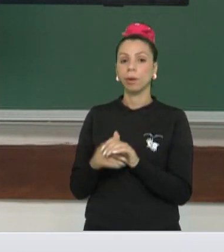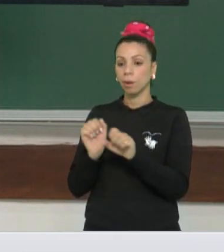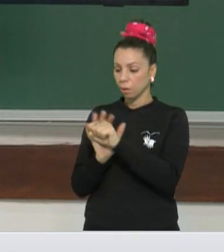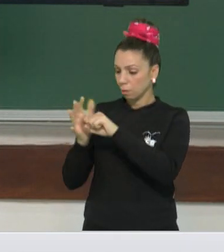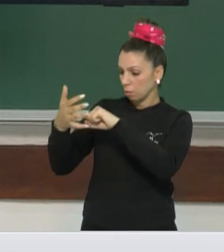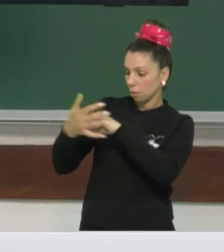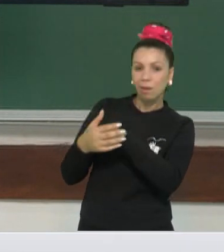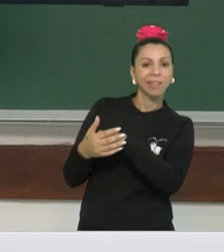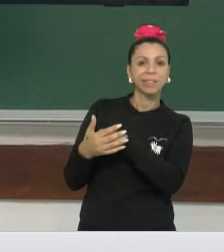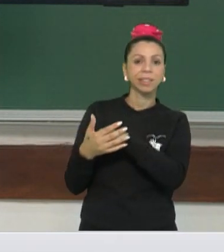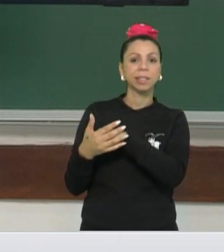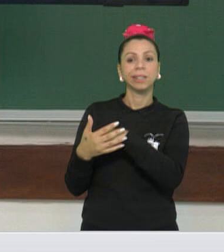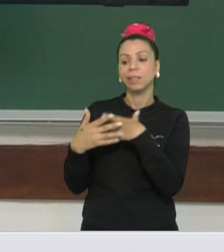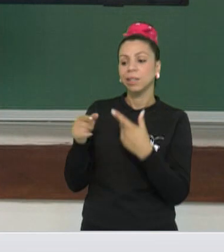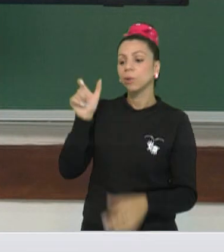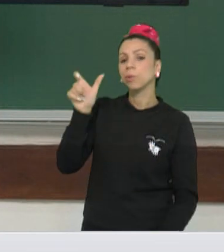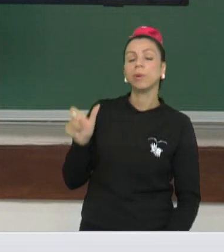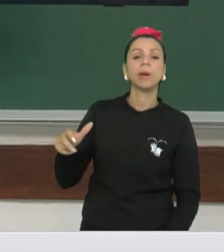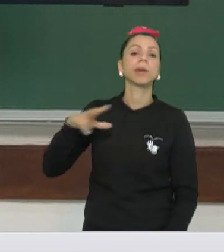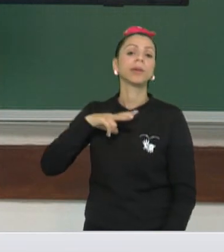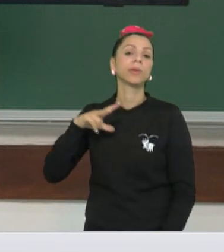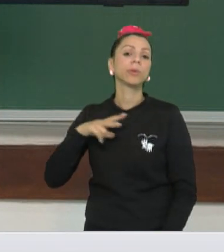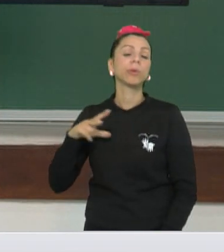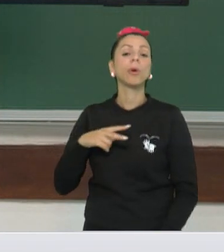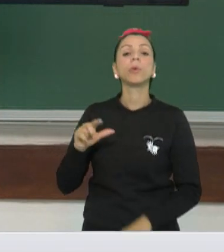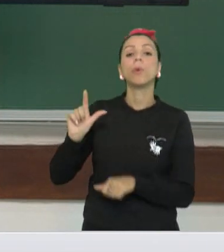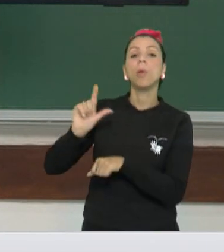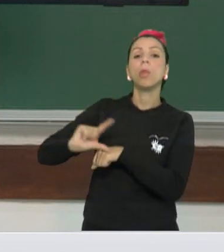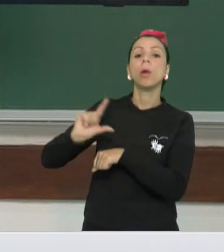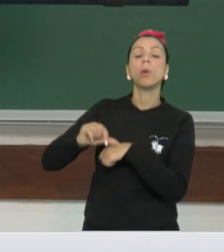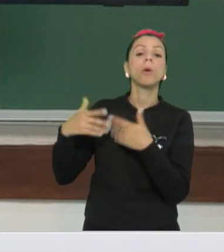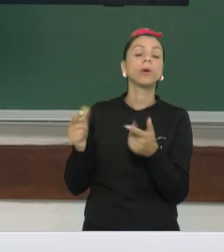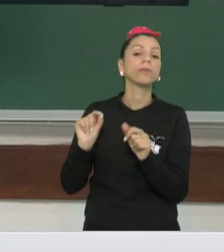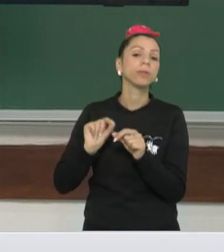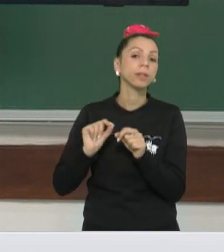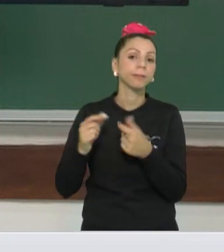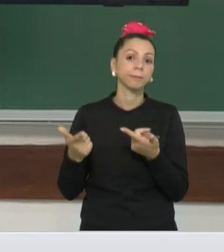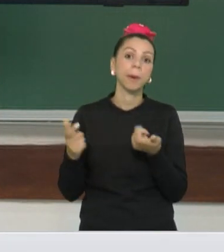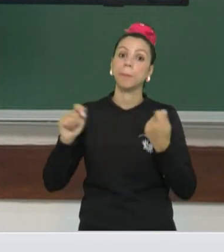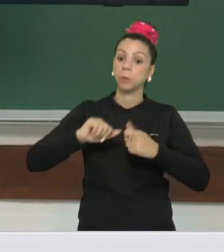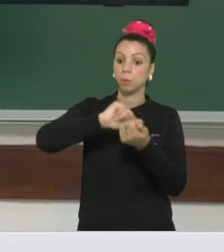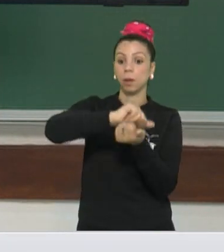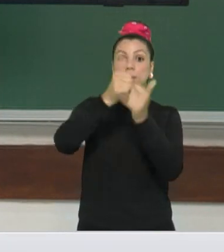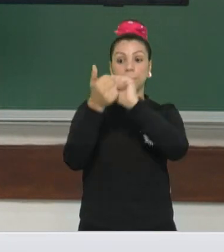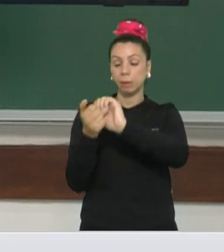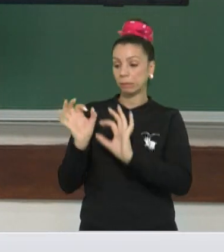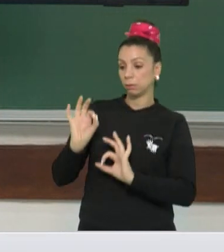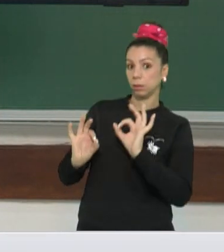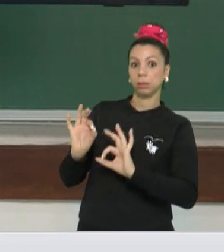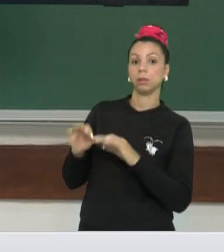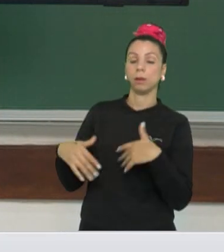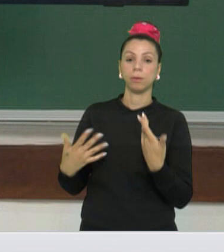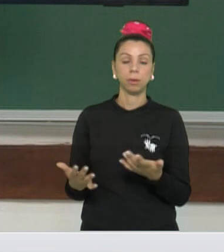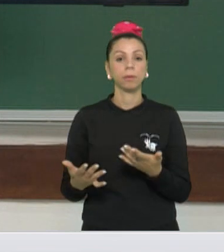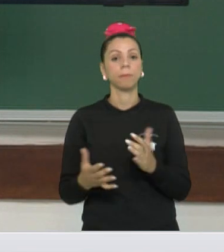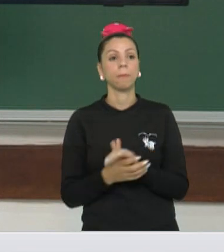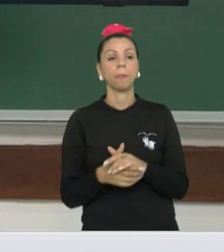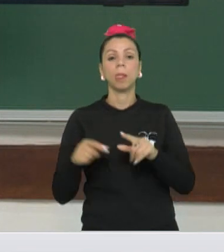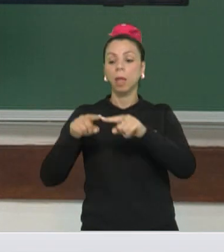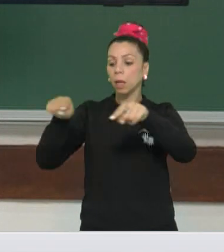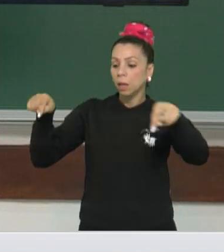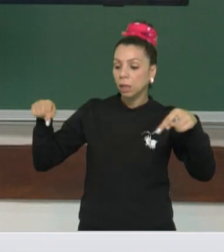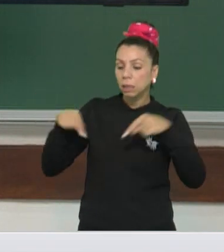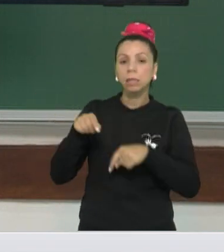o comerciante teve que fazer? Se organizar e se adaptar. Por quê? Porque eles tinham, o que é o